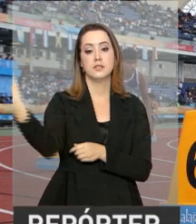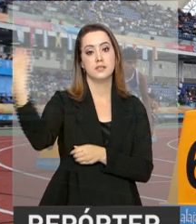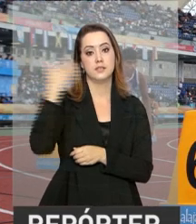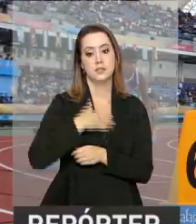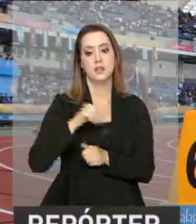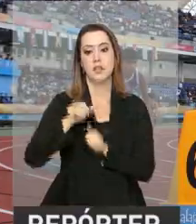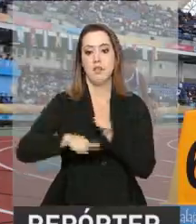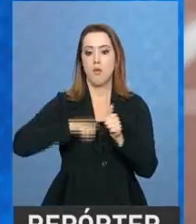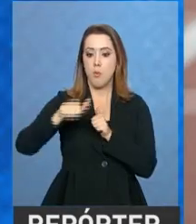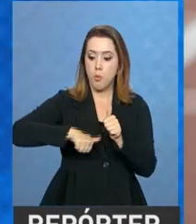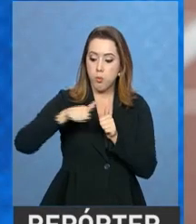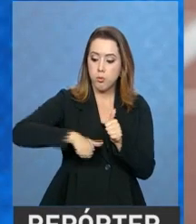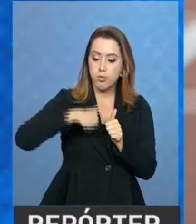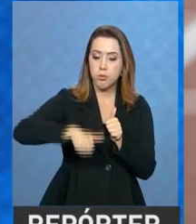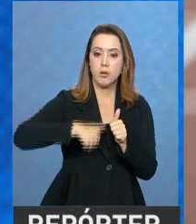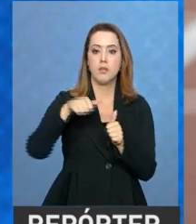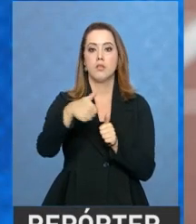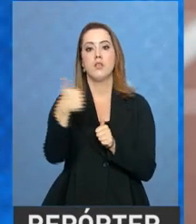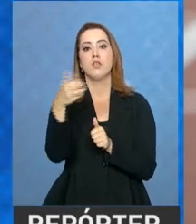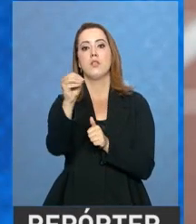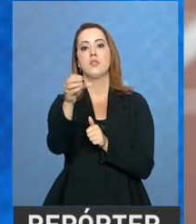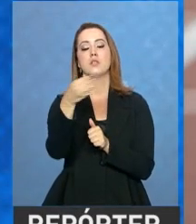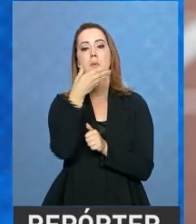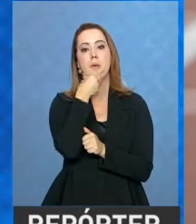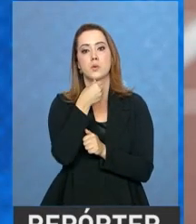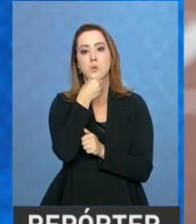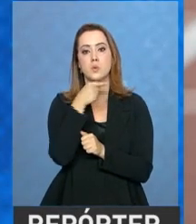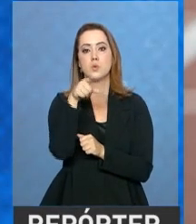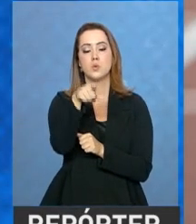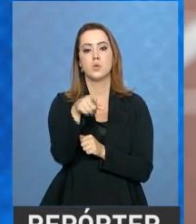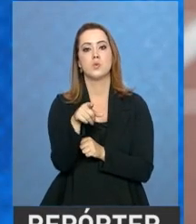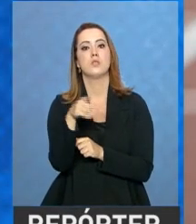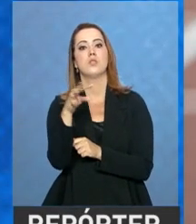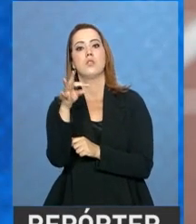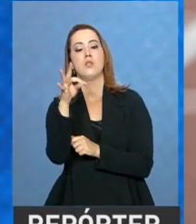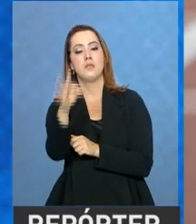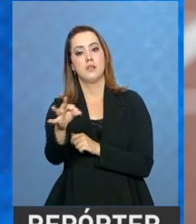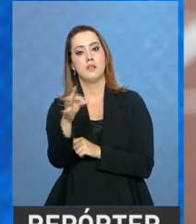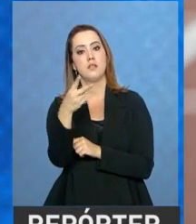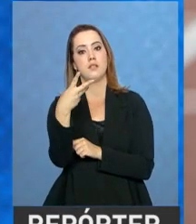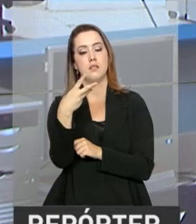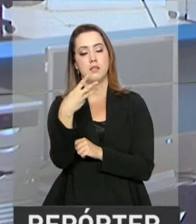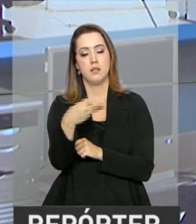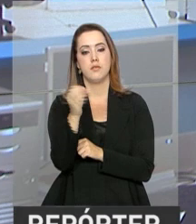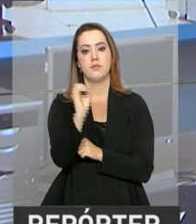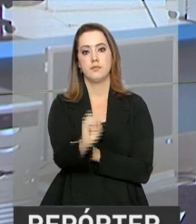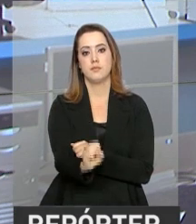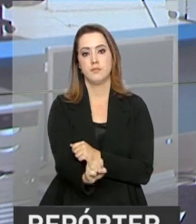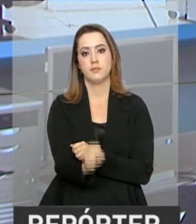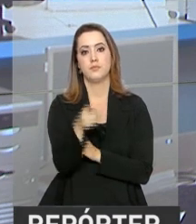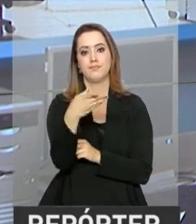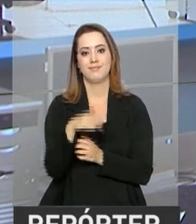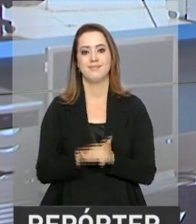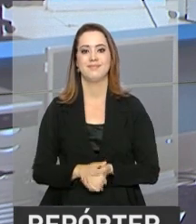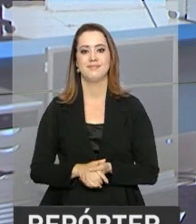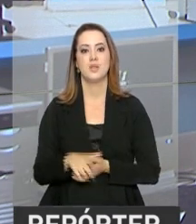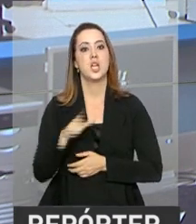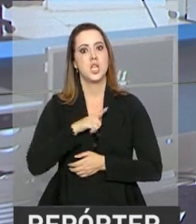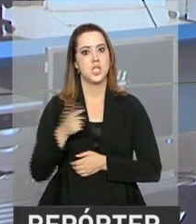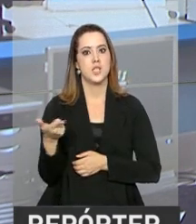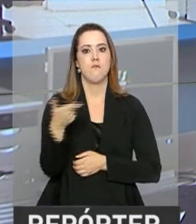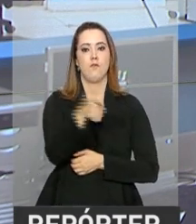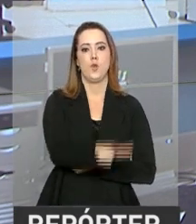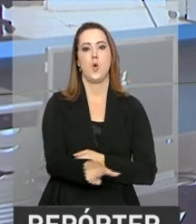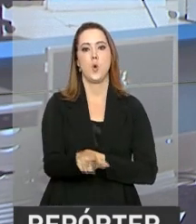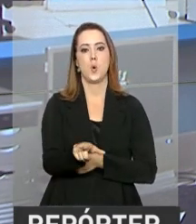com Edson Pinheiro, no 100 metros masculino, classe T38. E teve ainda mais uma